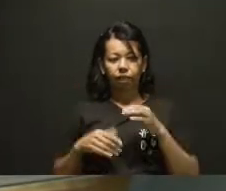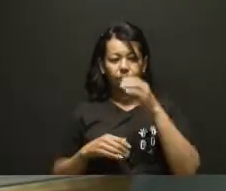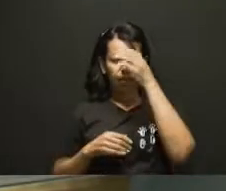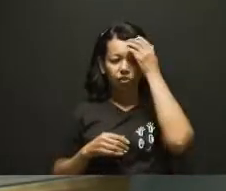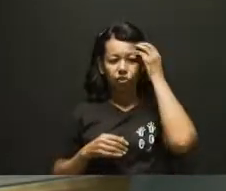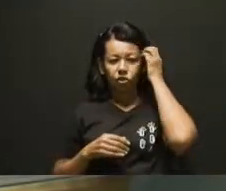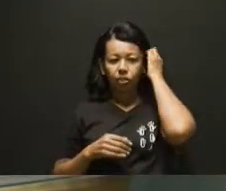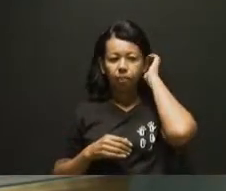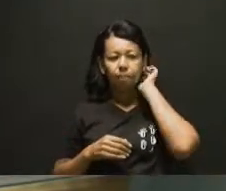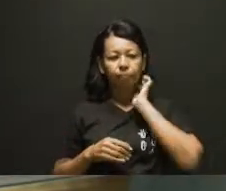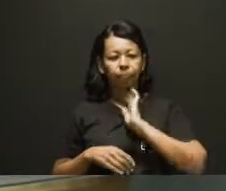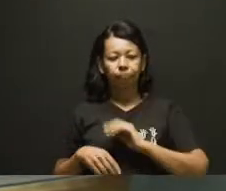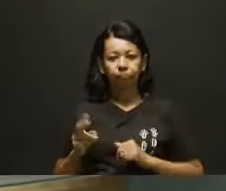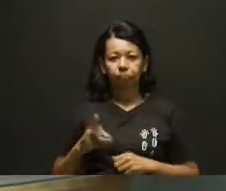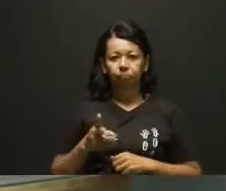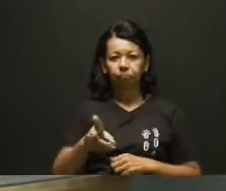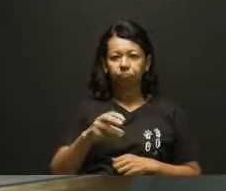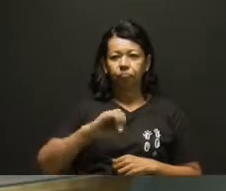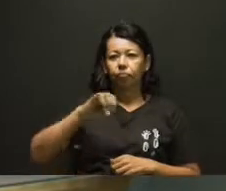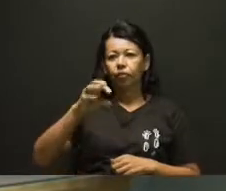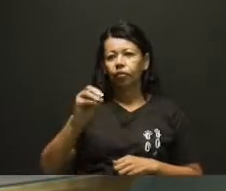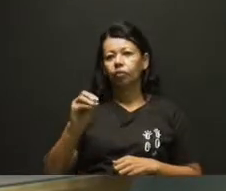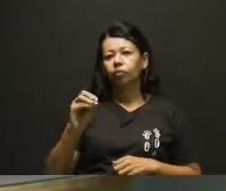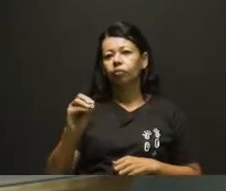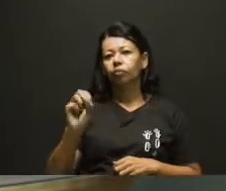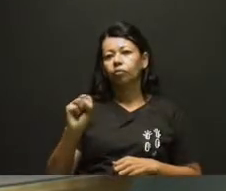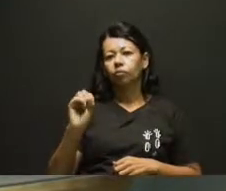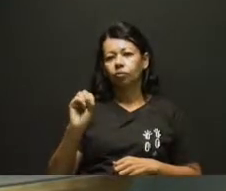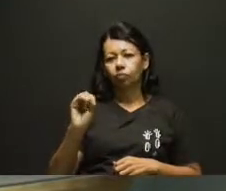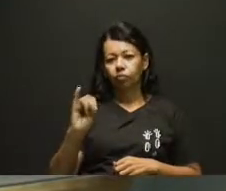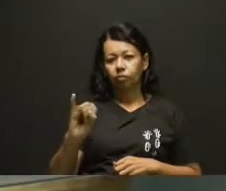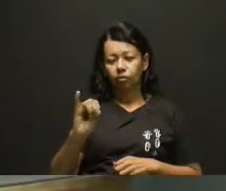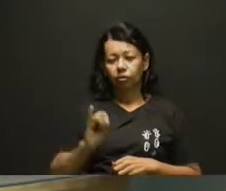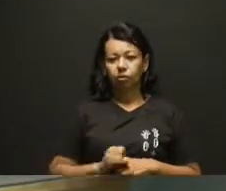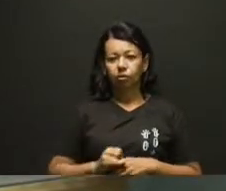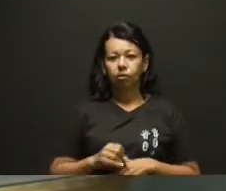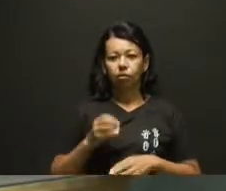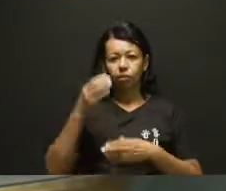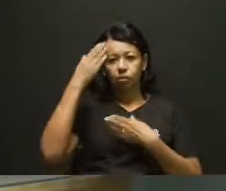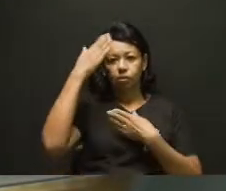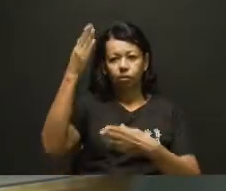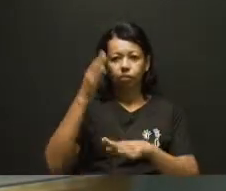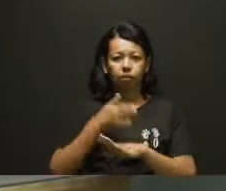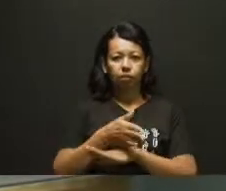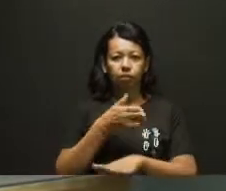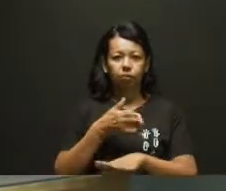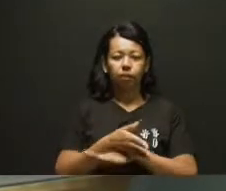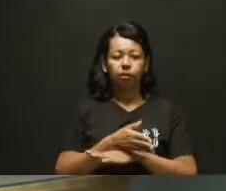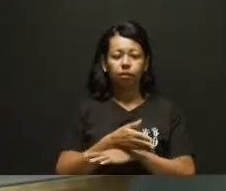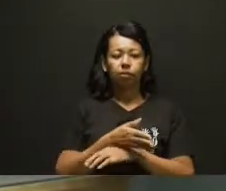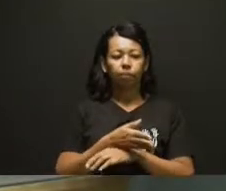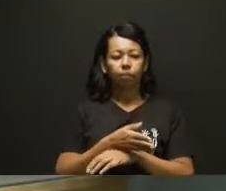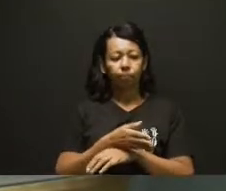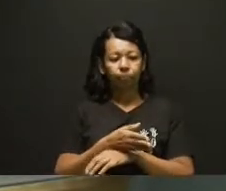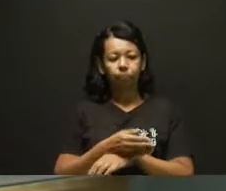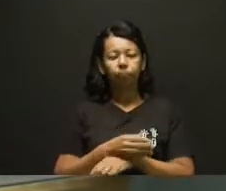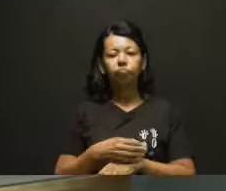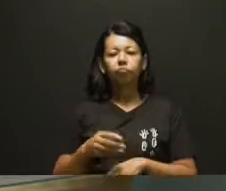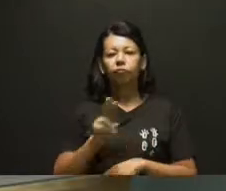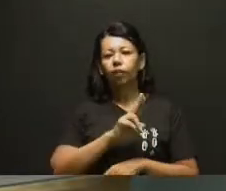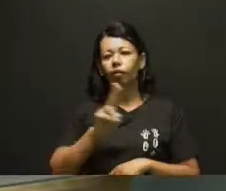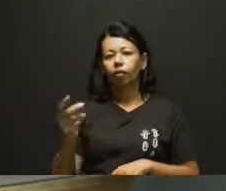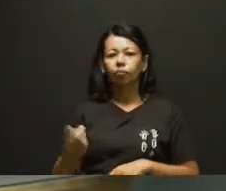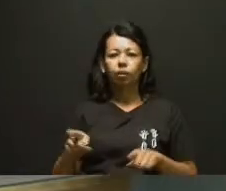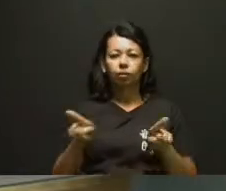dando continuidade josi primeiro agradecer a sua participação o nome também desta